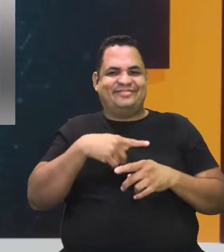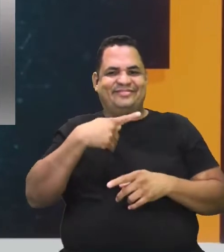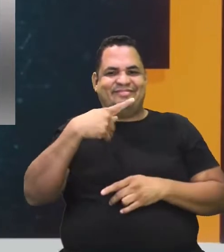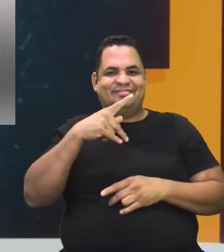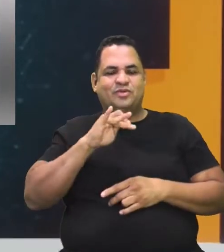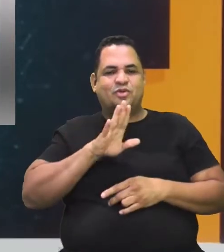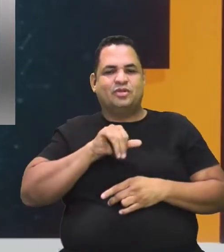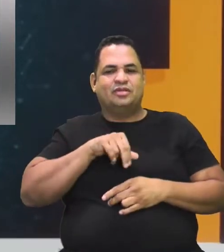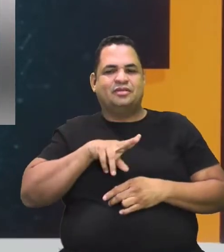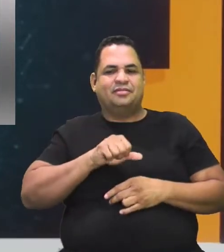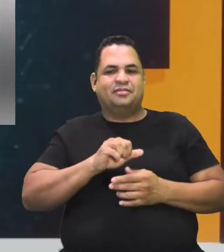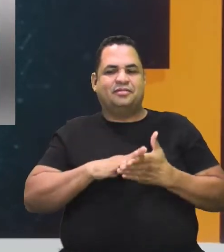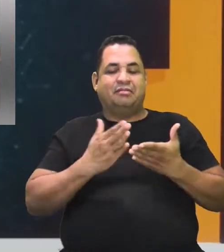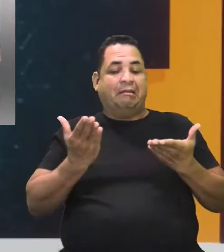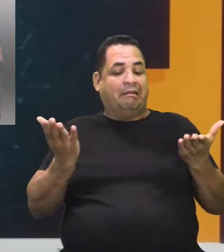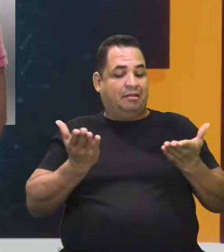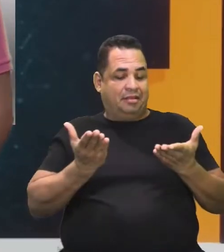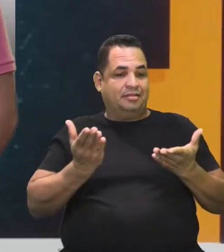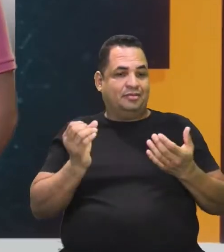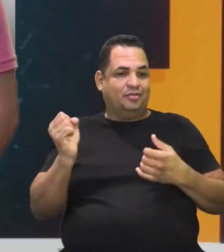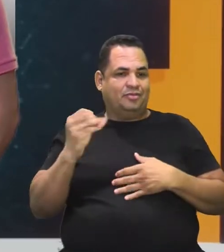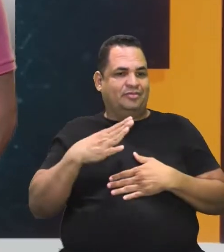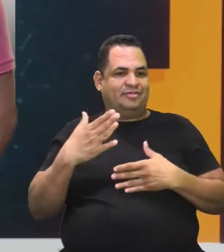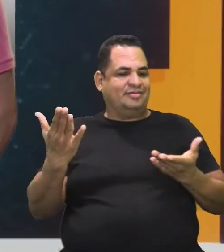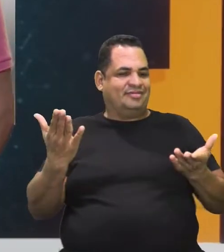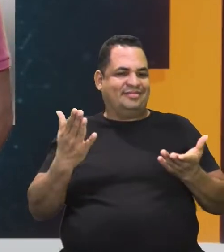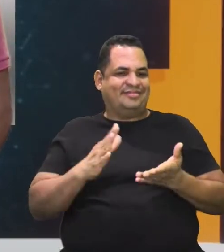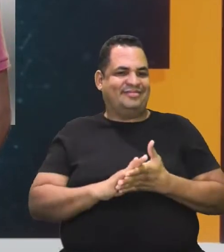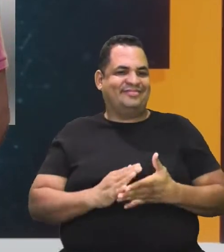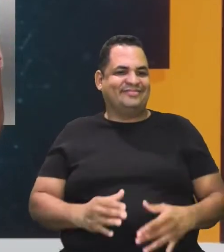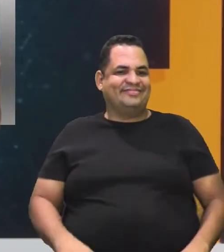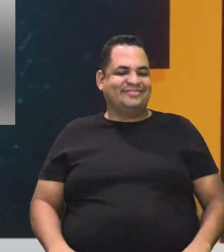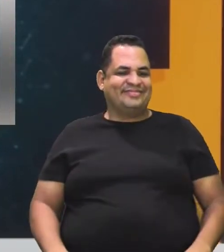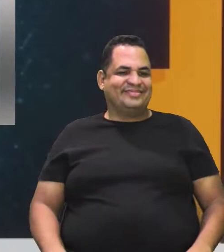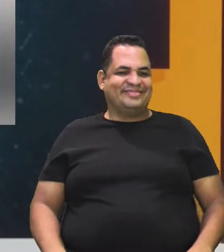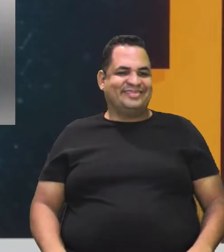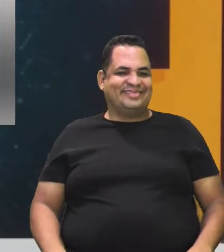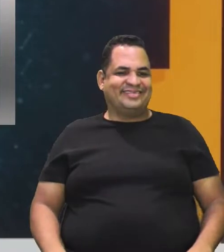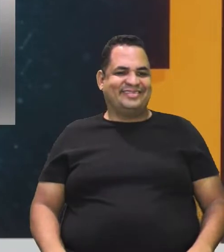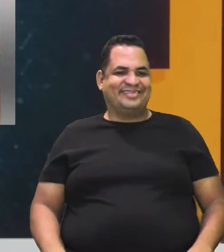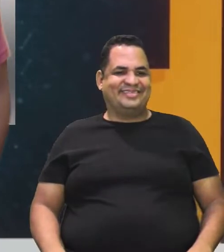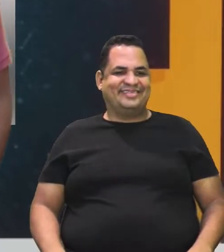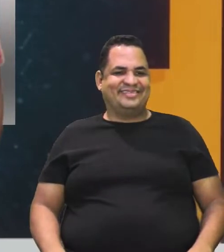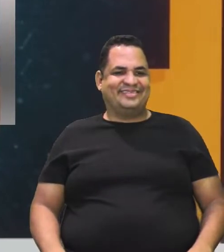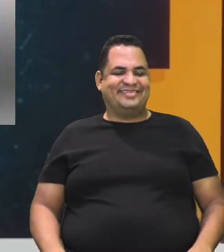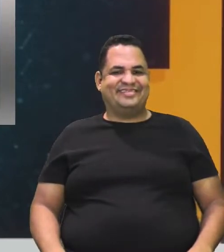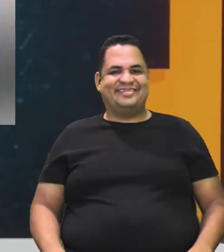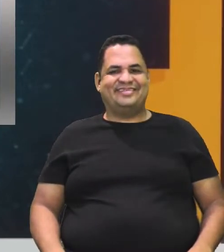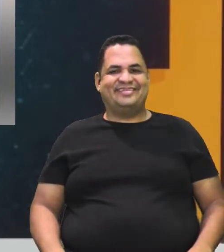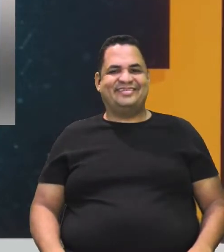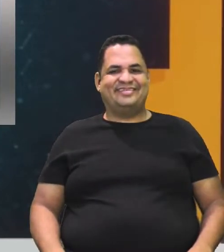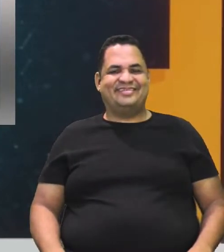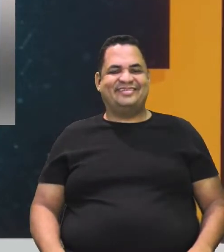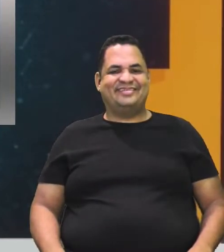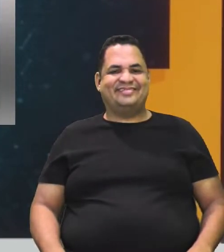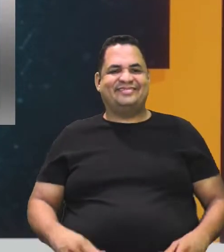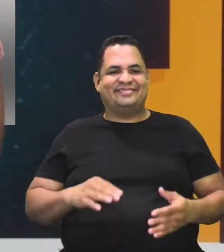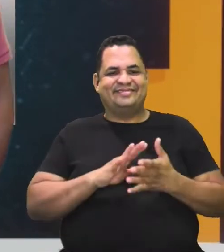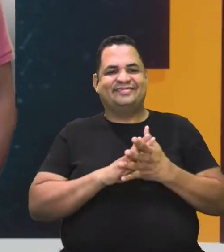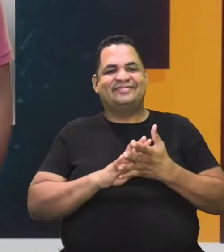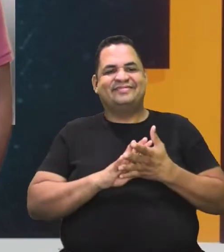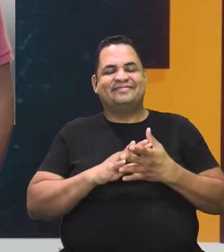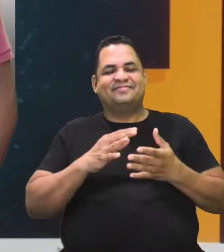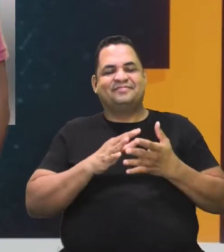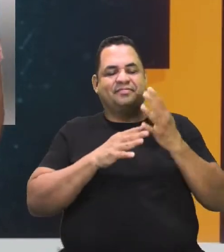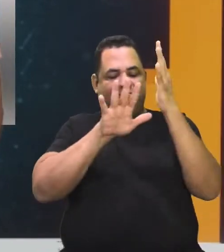atual, os meninos brincam até hoje de caçar é? Pokémon. Oi, professora. Não, eu que estou desatualizada, então. Olha aí, né? Mas o plano cartesiano